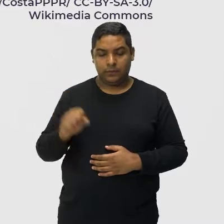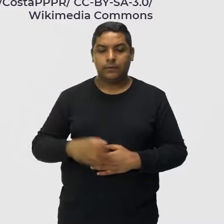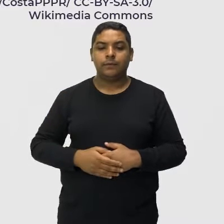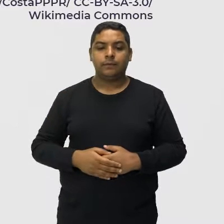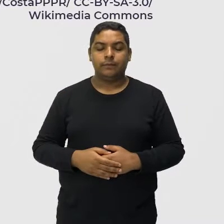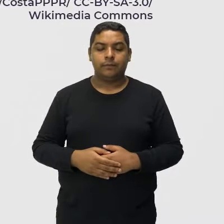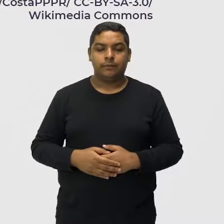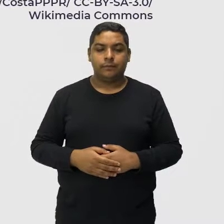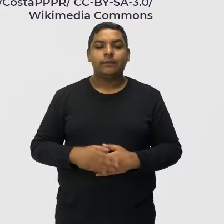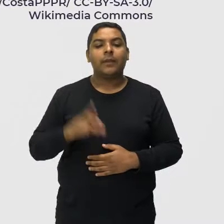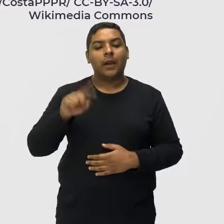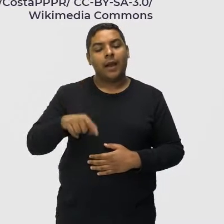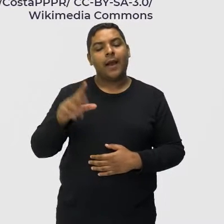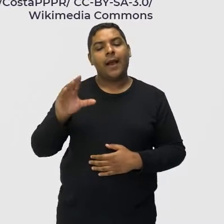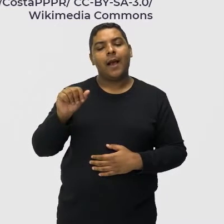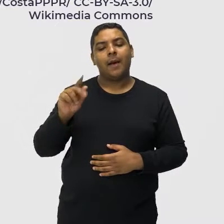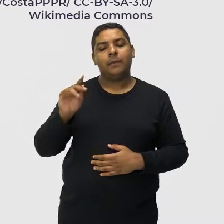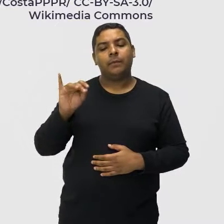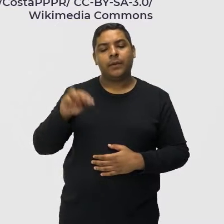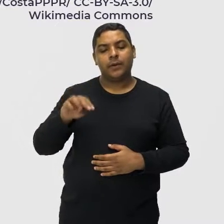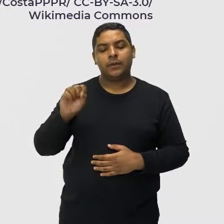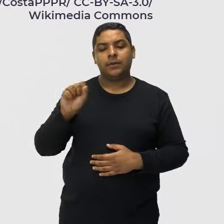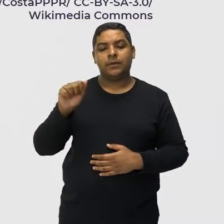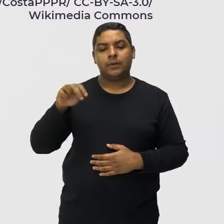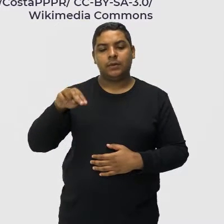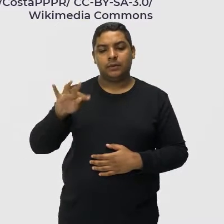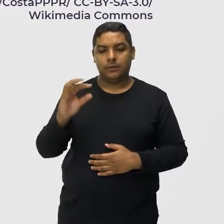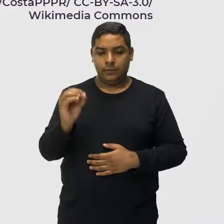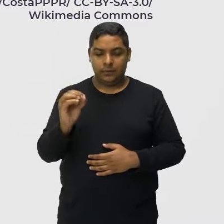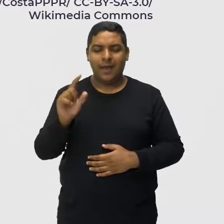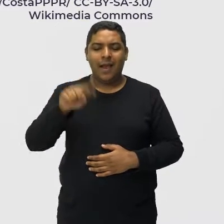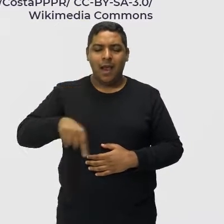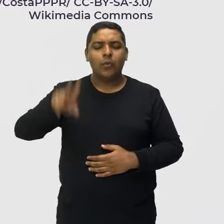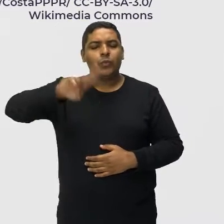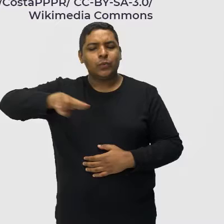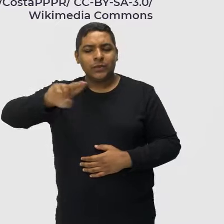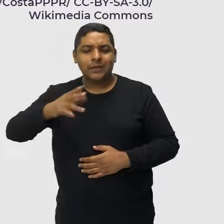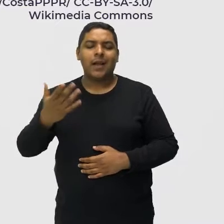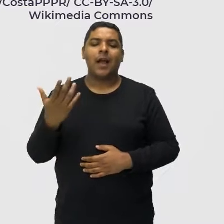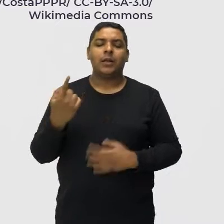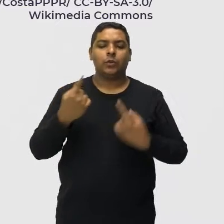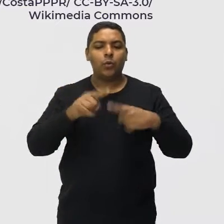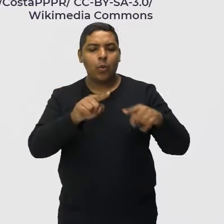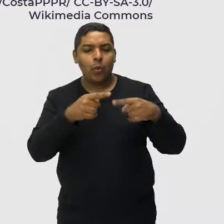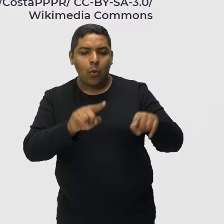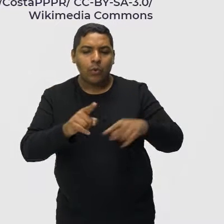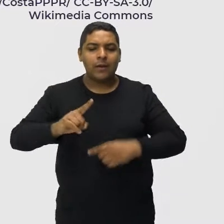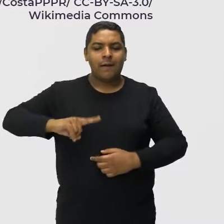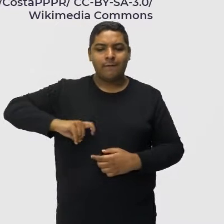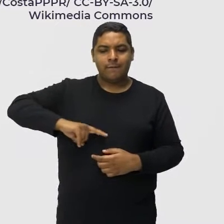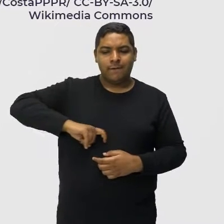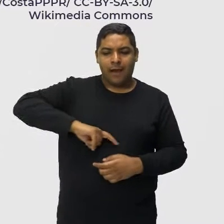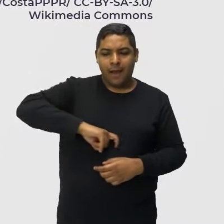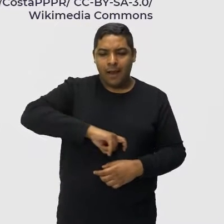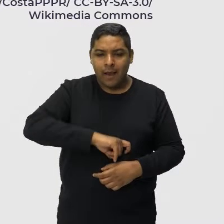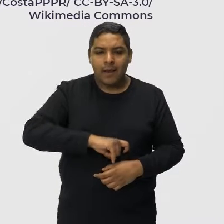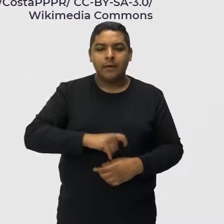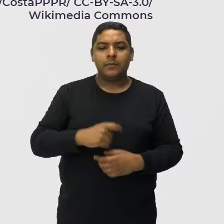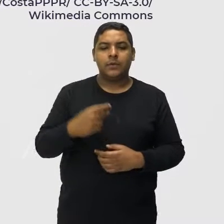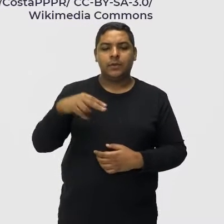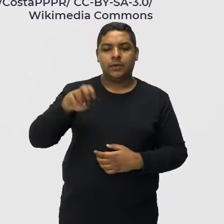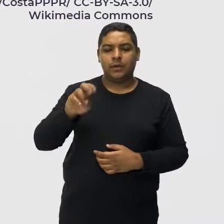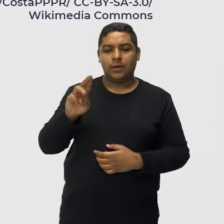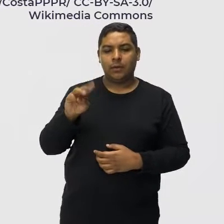nossa região como capim-santo. Ele é bastante usado no combate a vermes, né, como